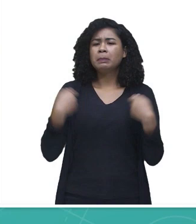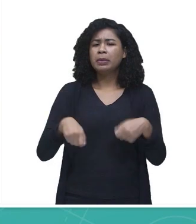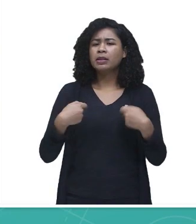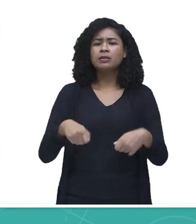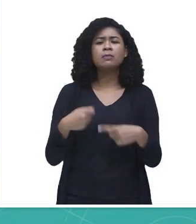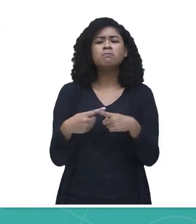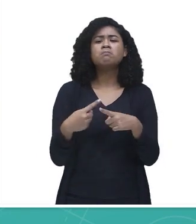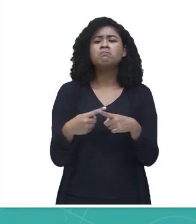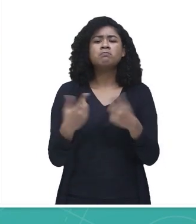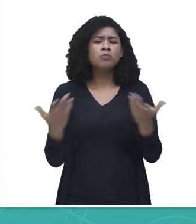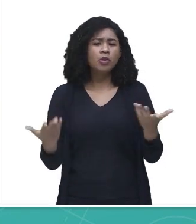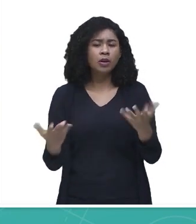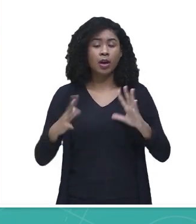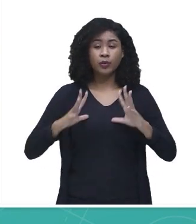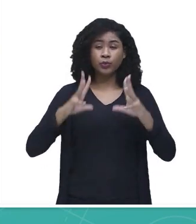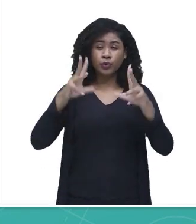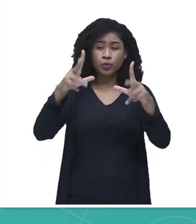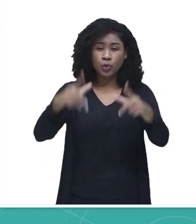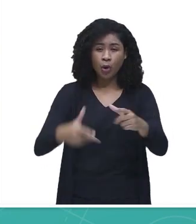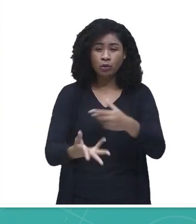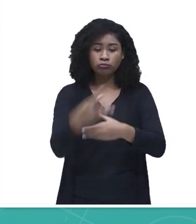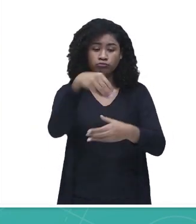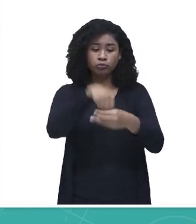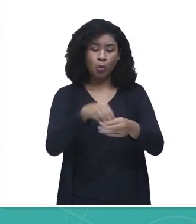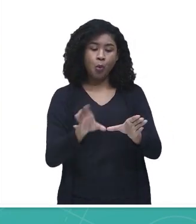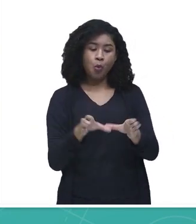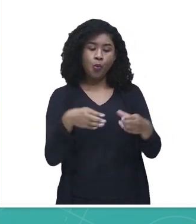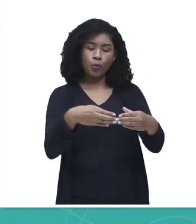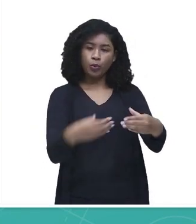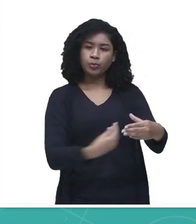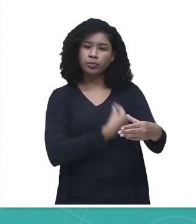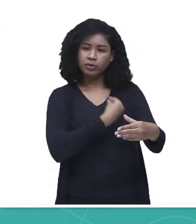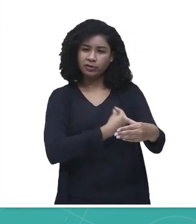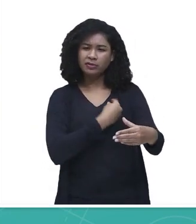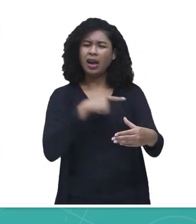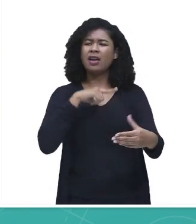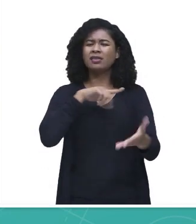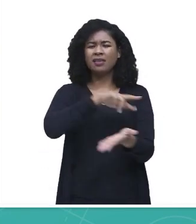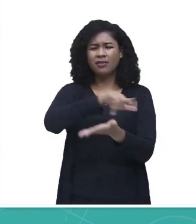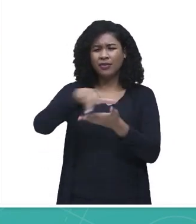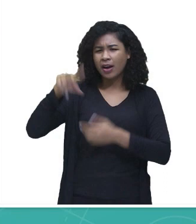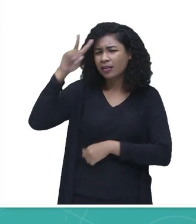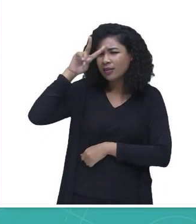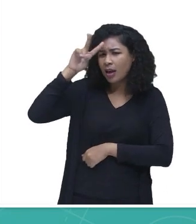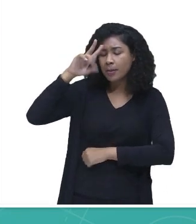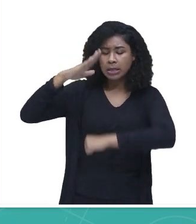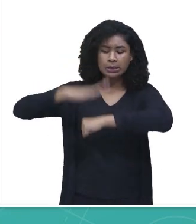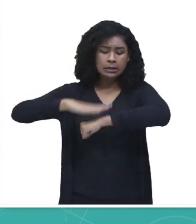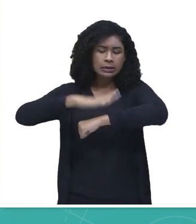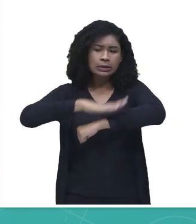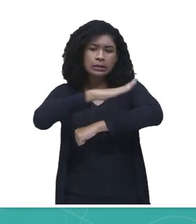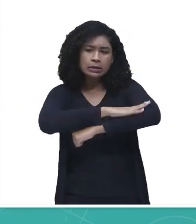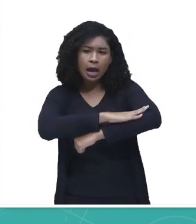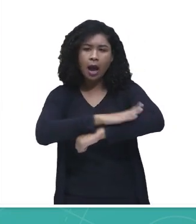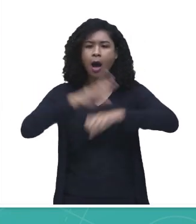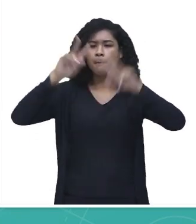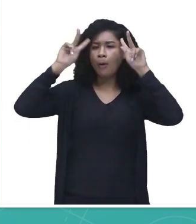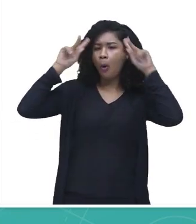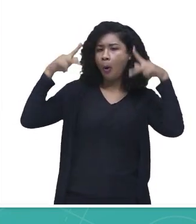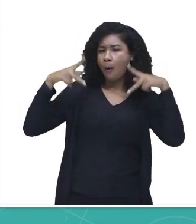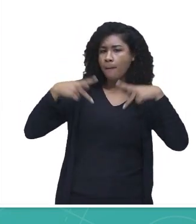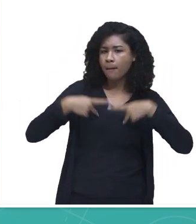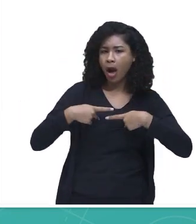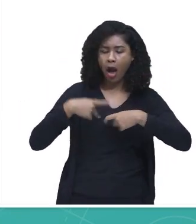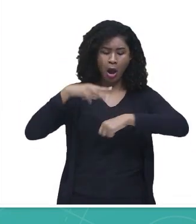vimos minhoca, gafanhoto, plantas, sapo, vimos o gato, vimos o ser humano. Então, todos os seres